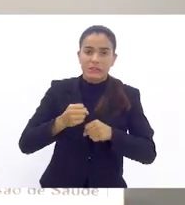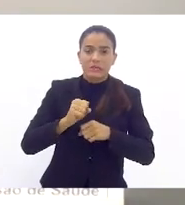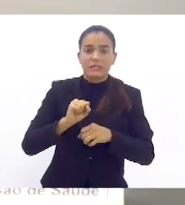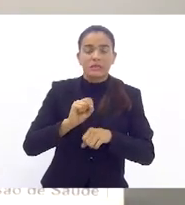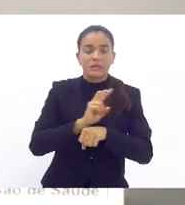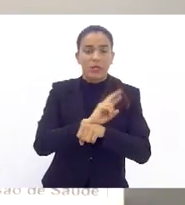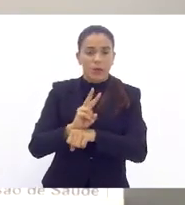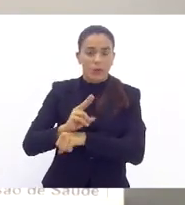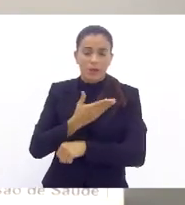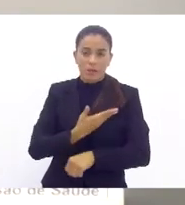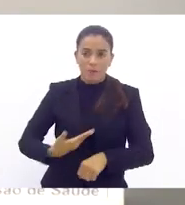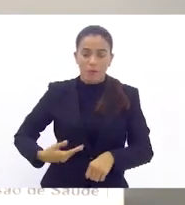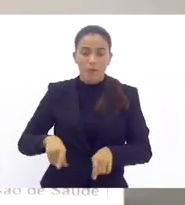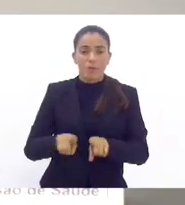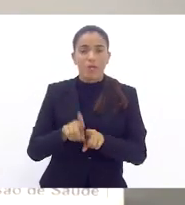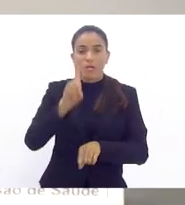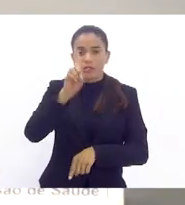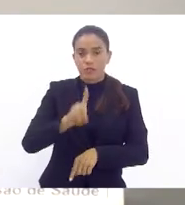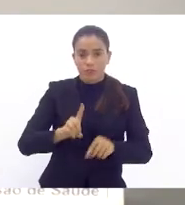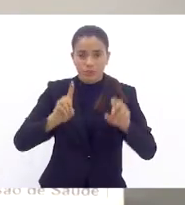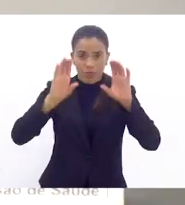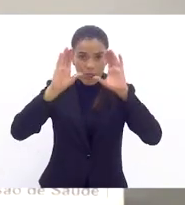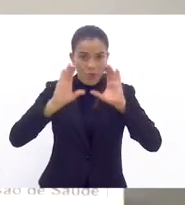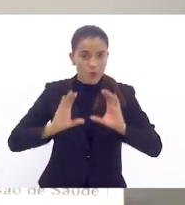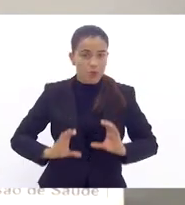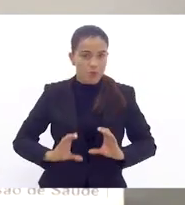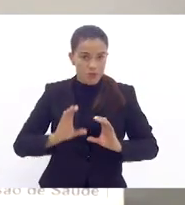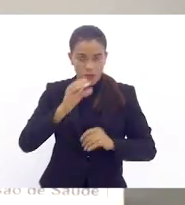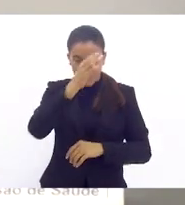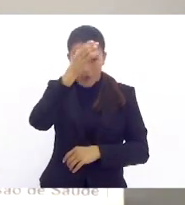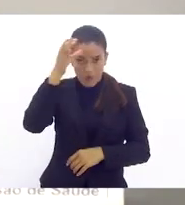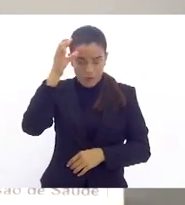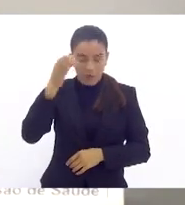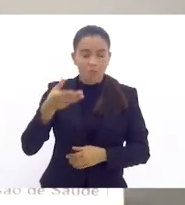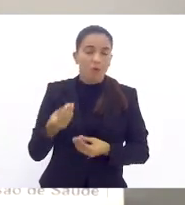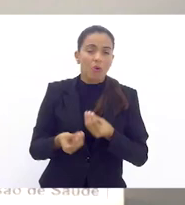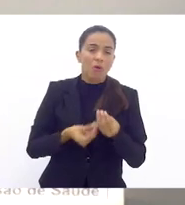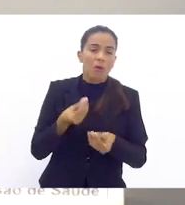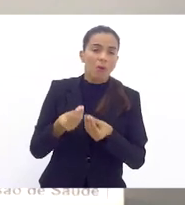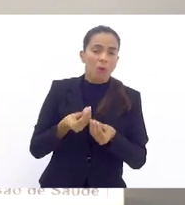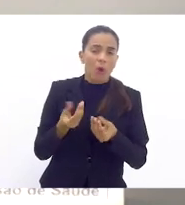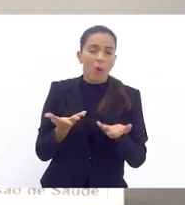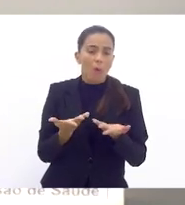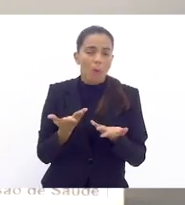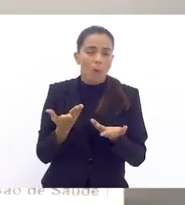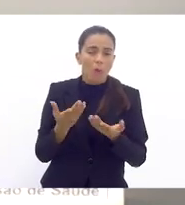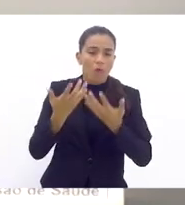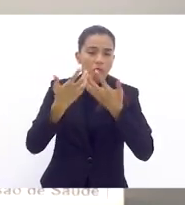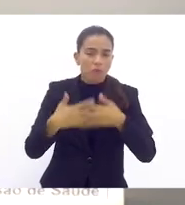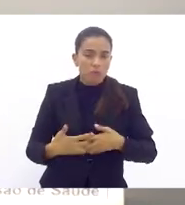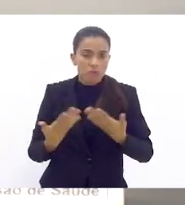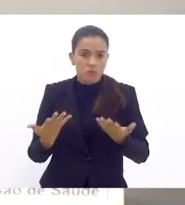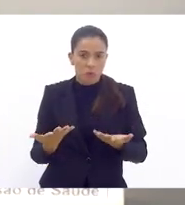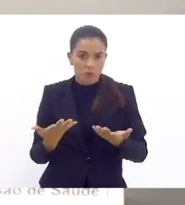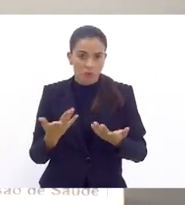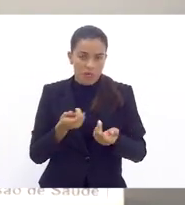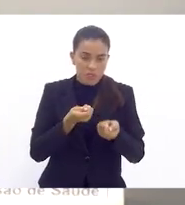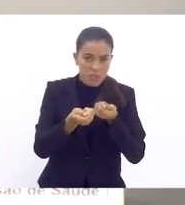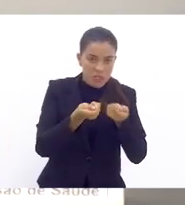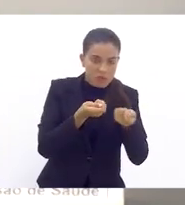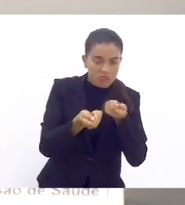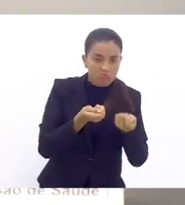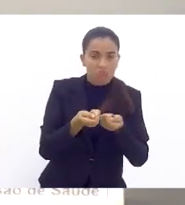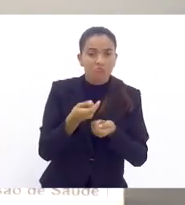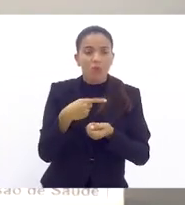do Consumidor, para que a gente possa entender um pouco melhor como é esse fluxo de fiscalização e aonde a gente pode